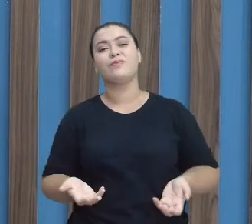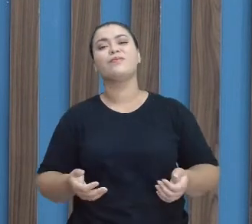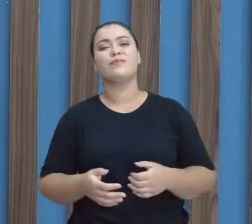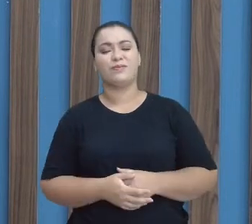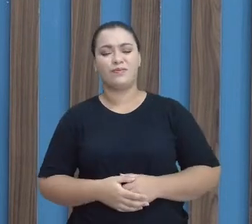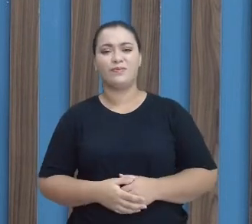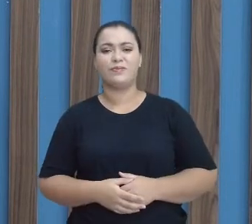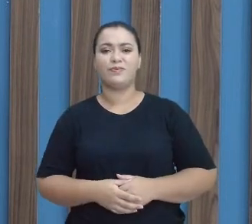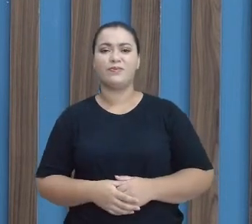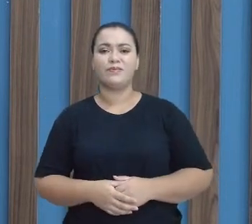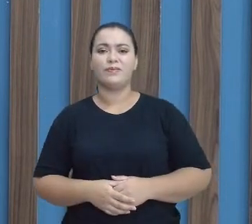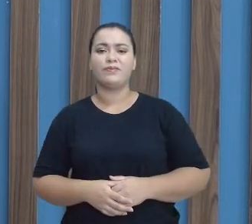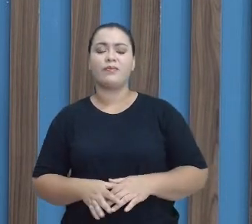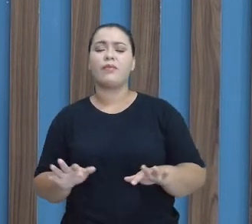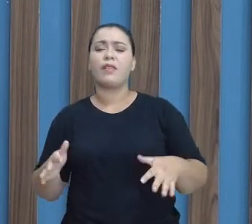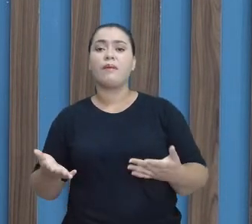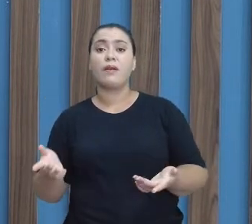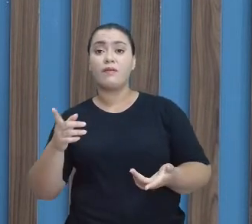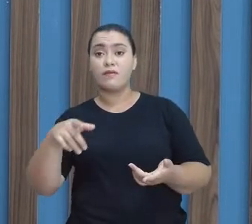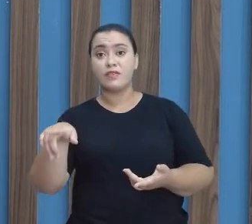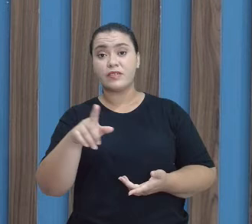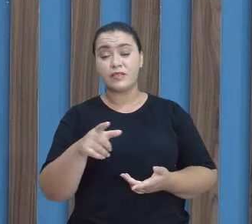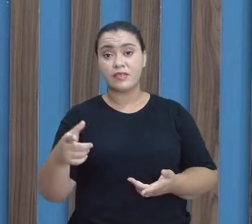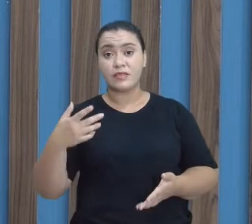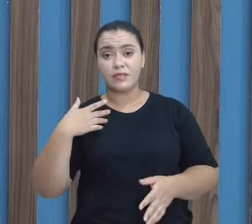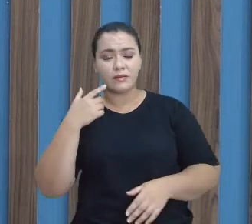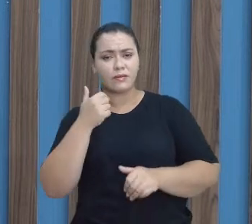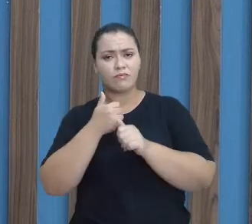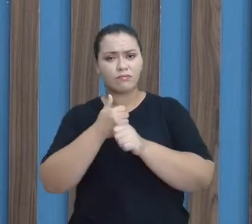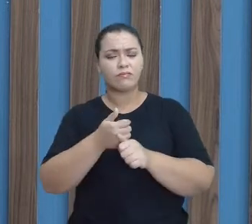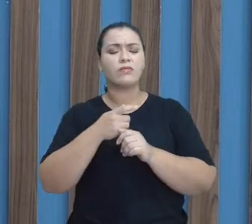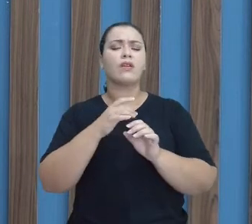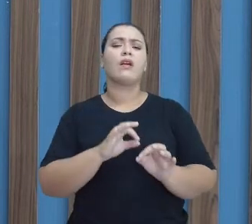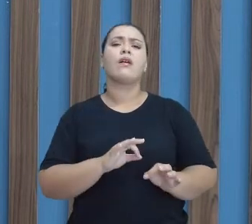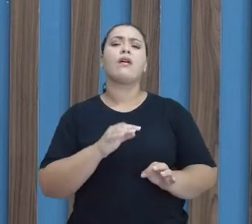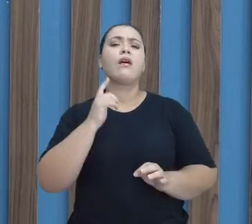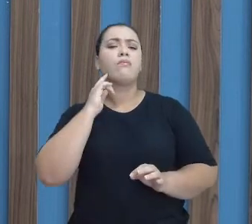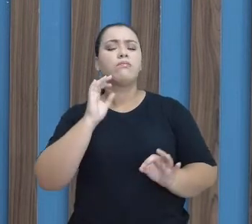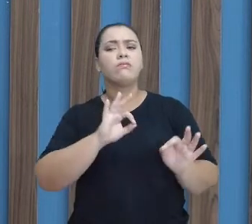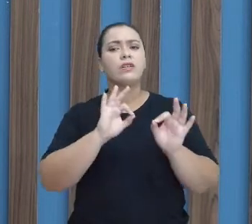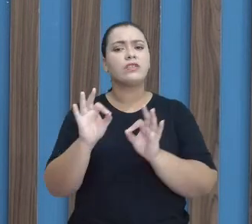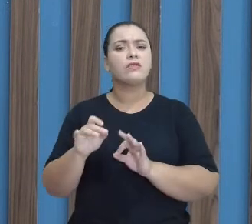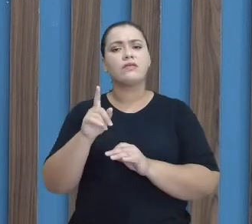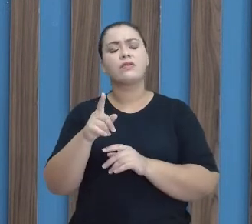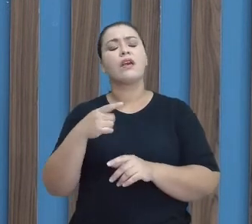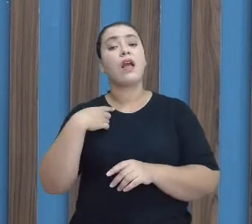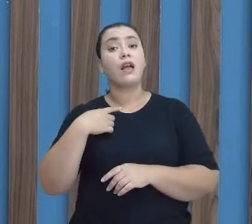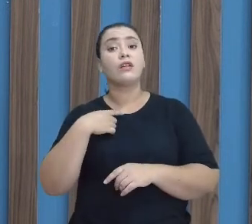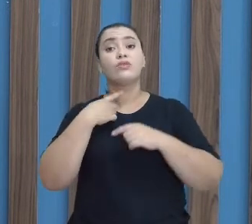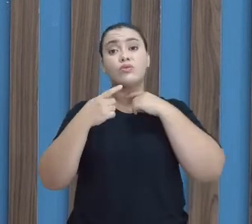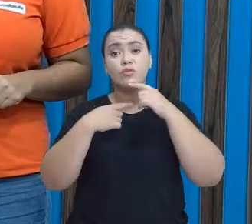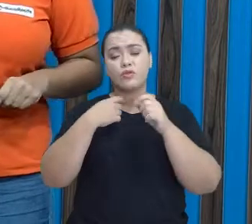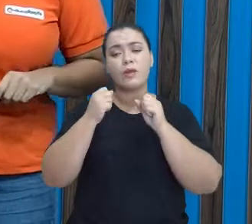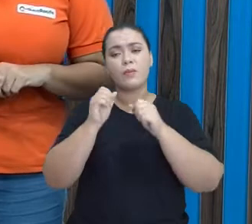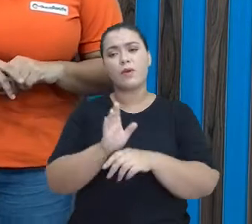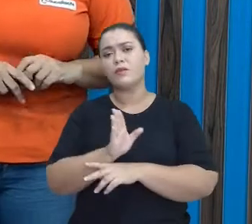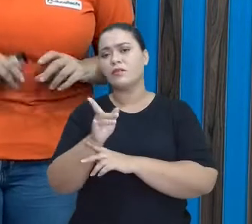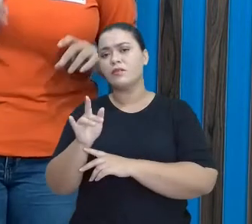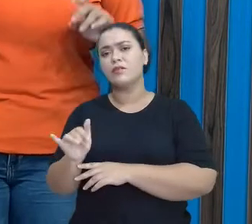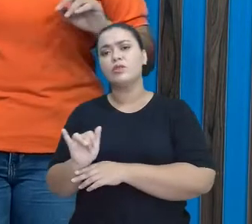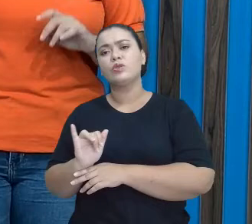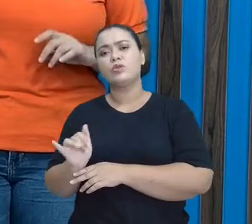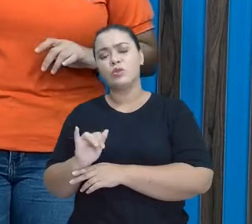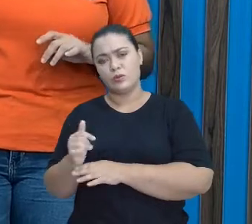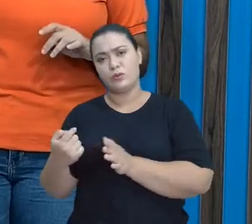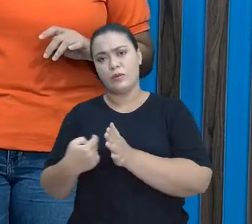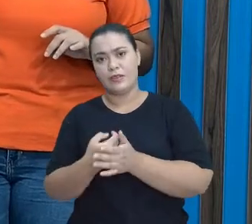Está retornando. Mas aí vocês que estão aí acompanhando, se tiverem dúvidas, vocês comentam, tá? Lá no nosso canal, tá certo?